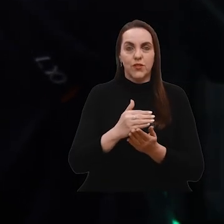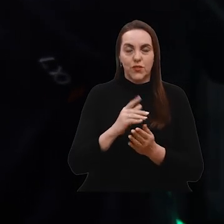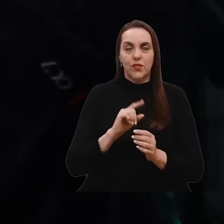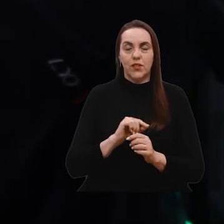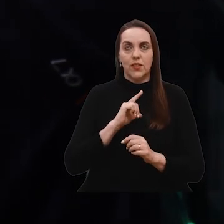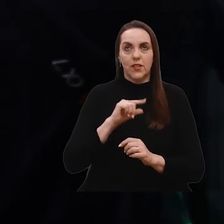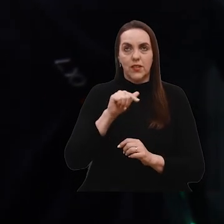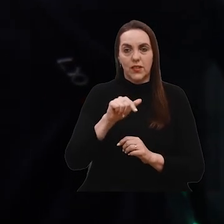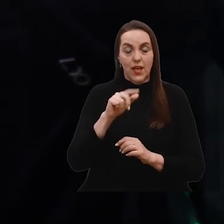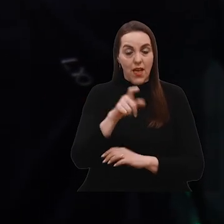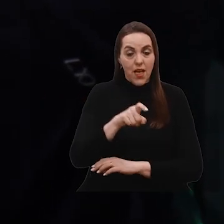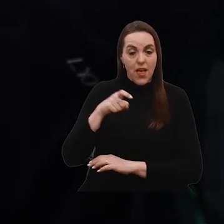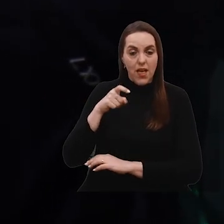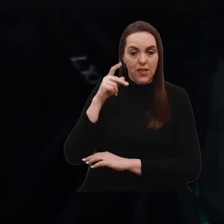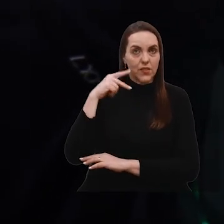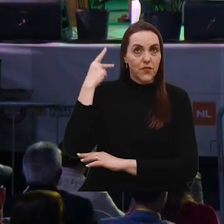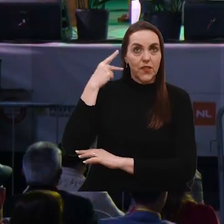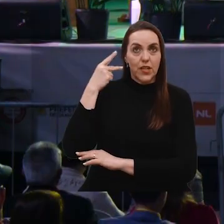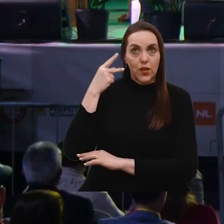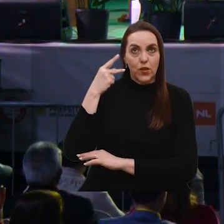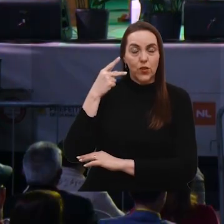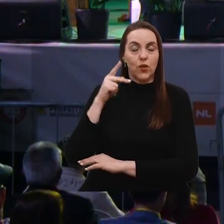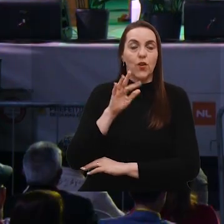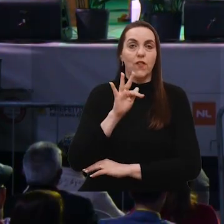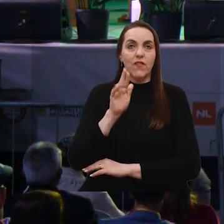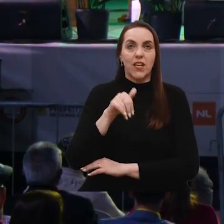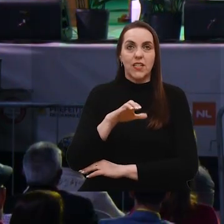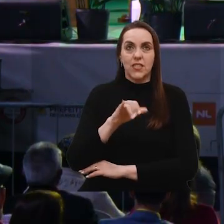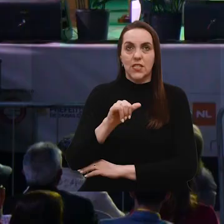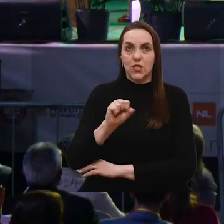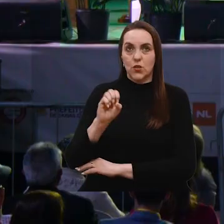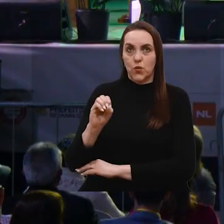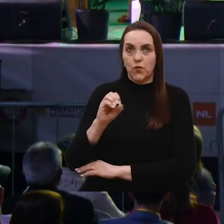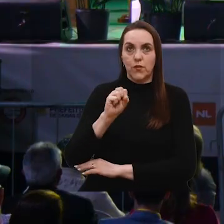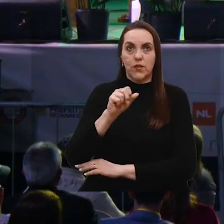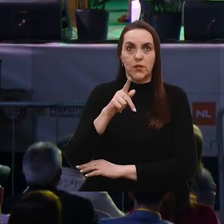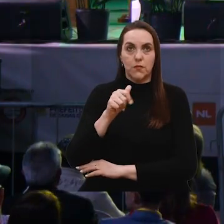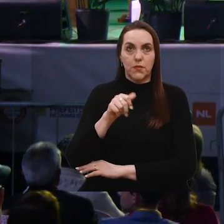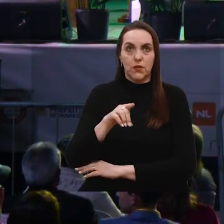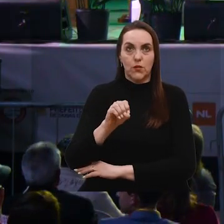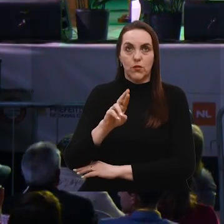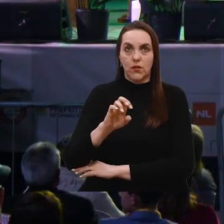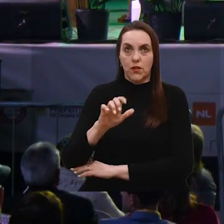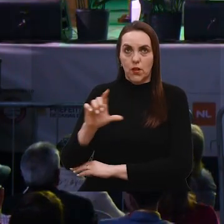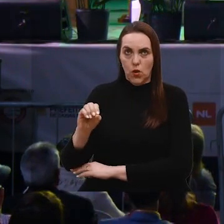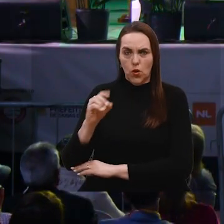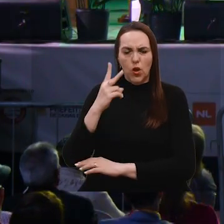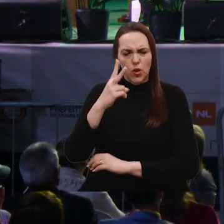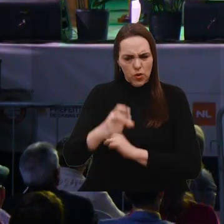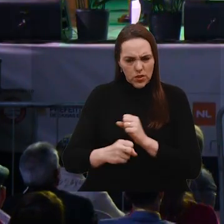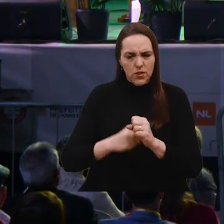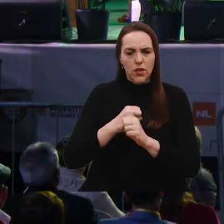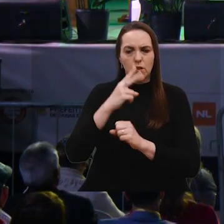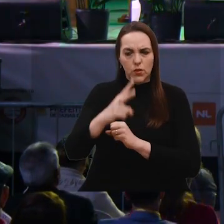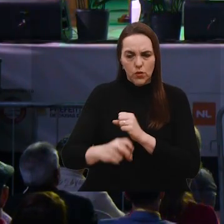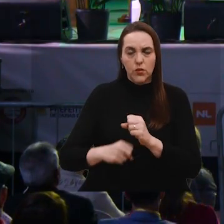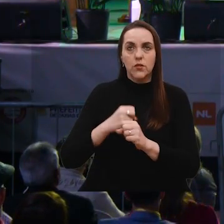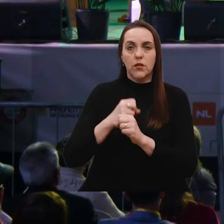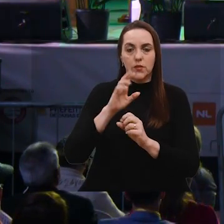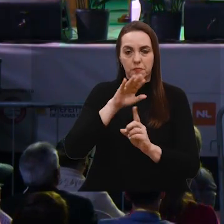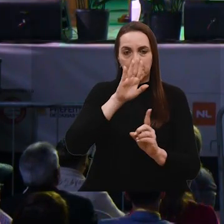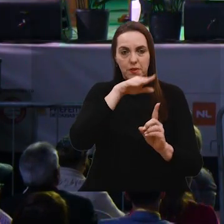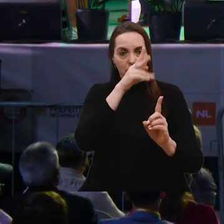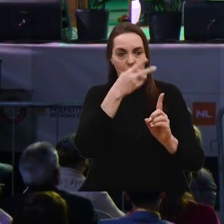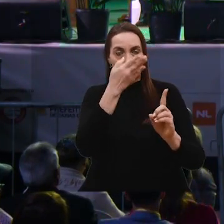1998, a partir da iniciativa do ex-vereador Francisco Spiandorello. É outorgada a cada 2